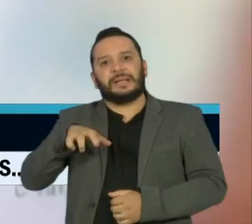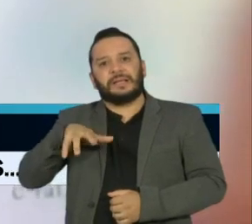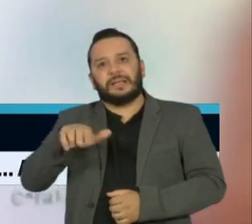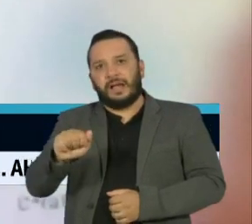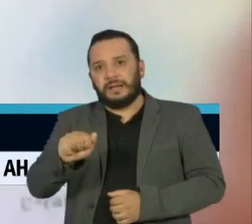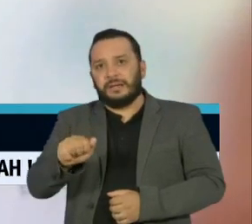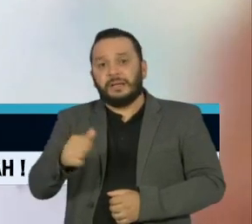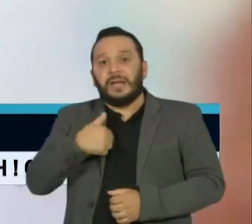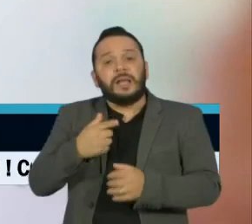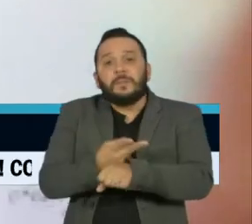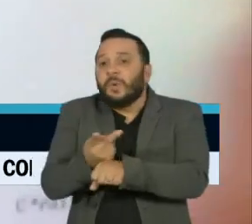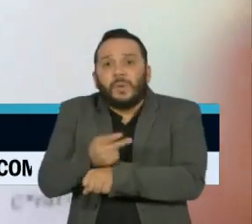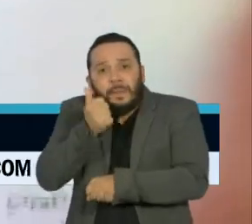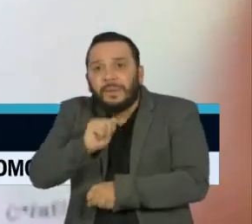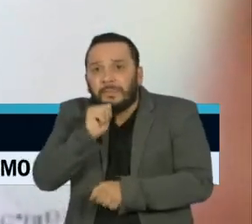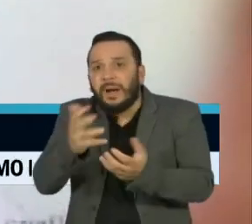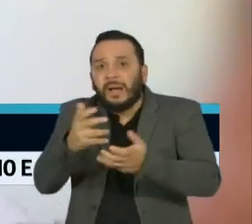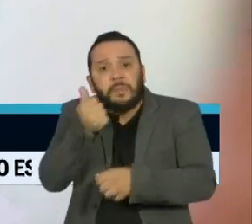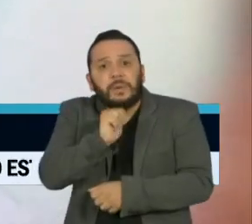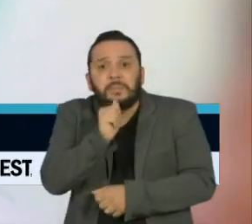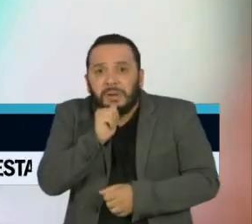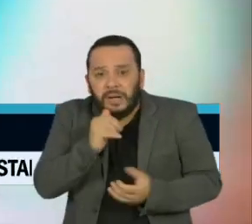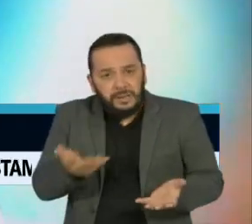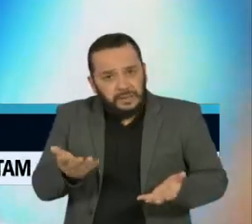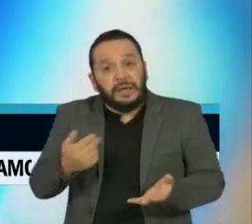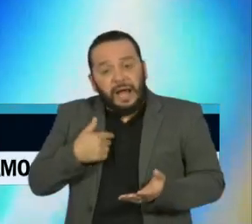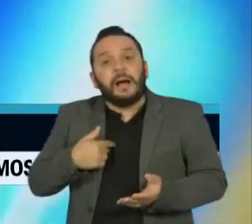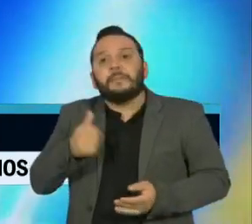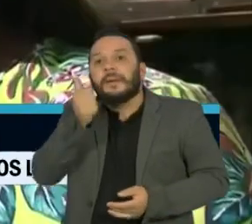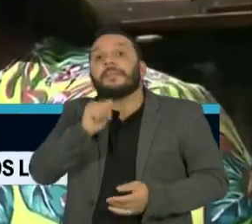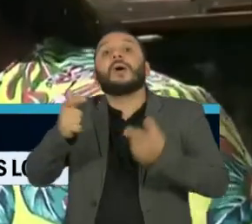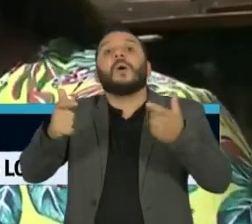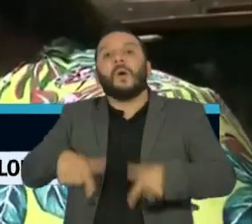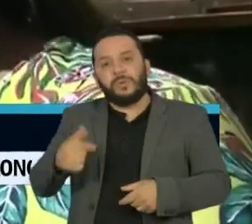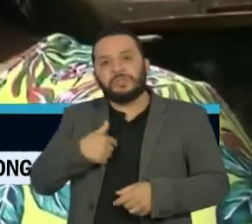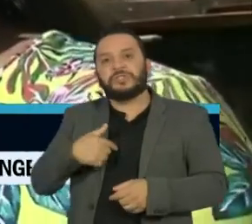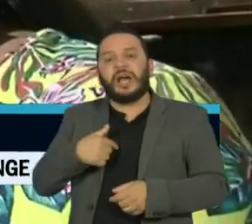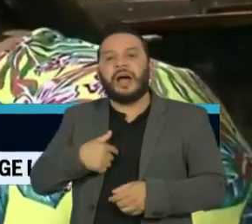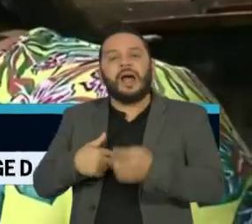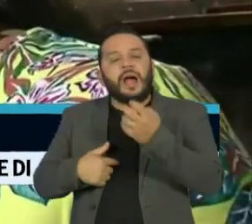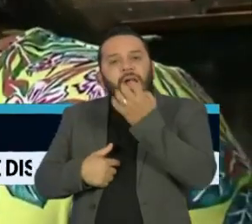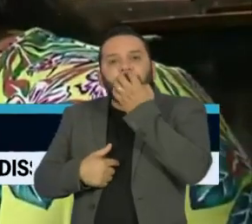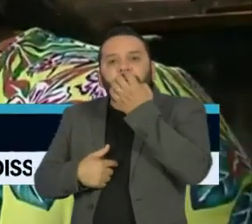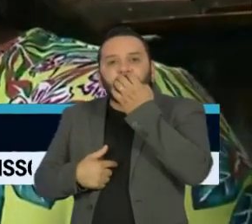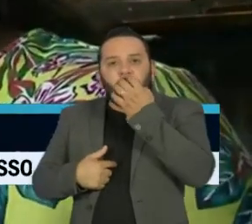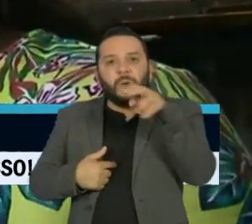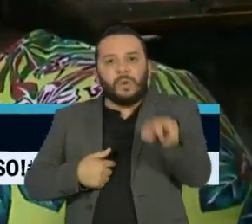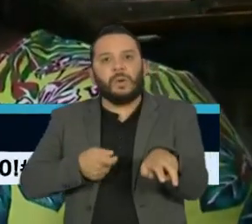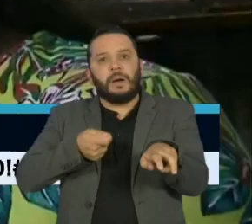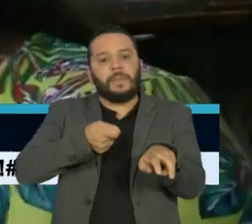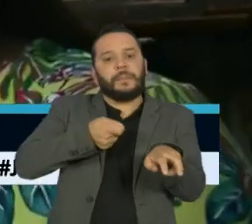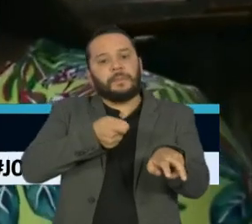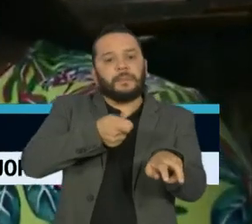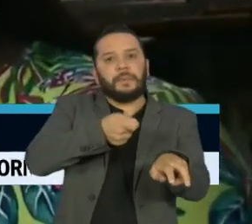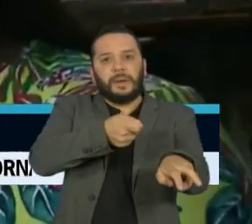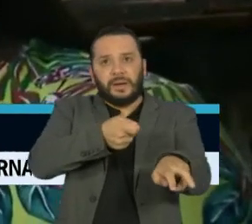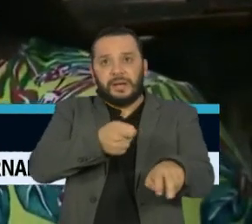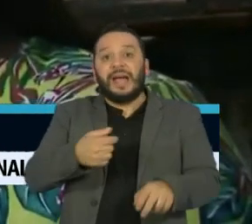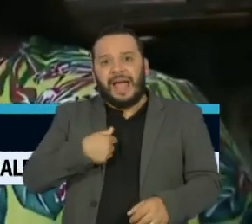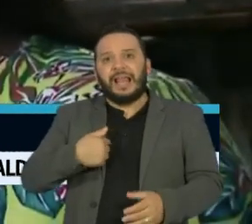Ele queria procurar a mãe, que tinha saído para levar o cachorro de Sari. Ela confiava os filhos dela a mim e a minha